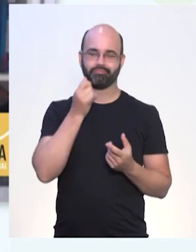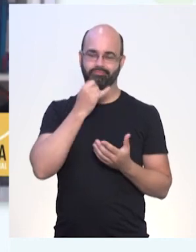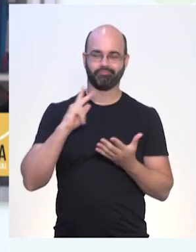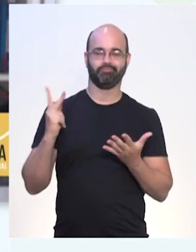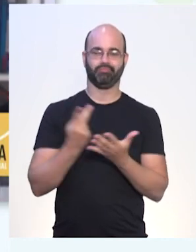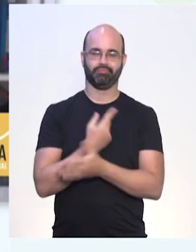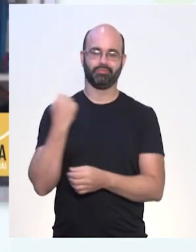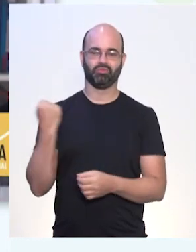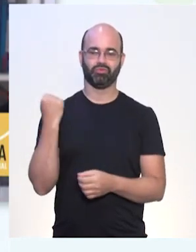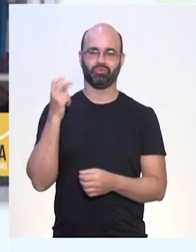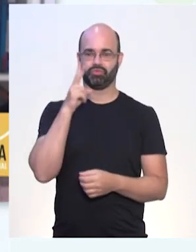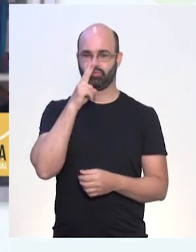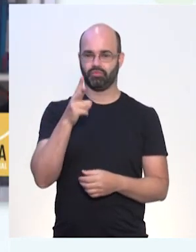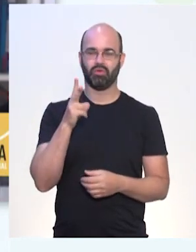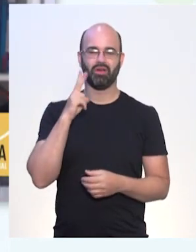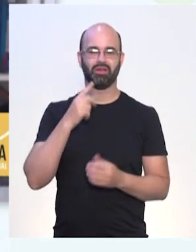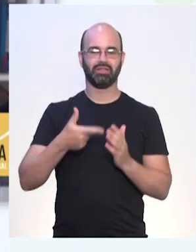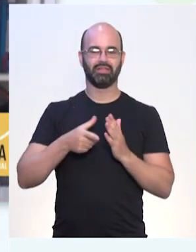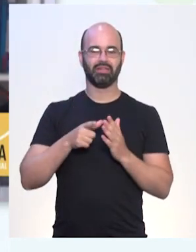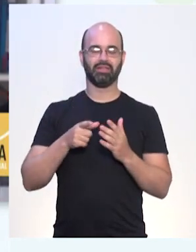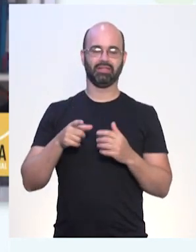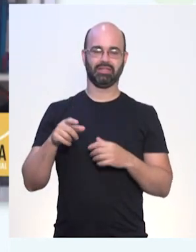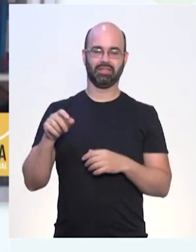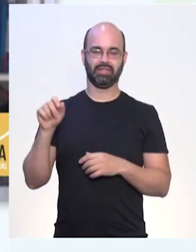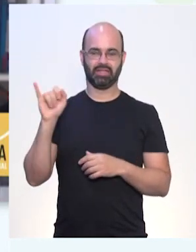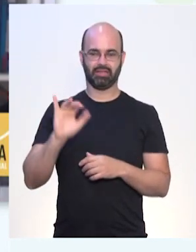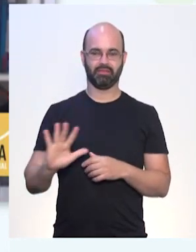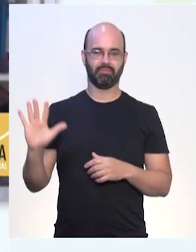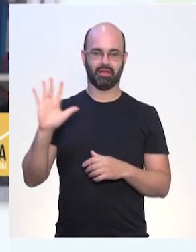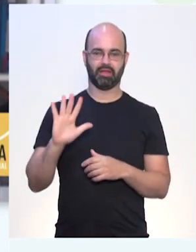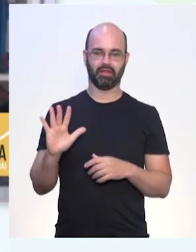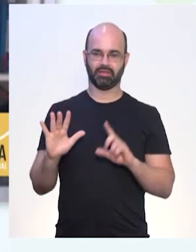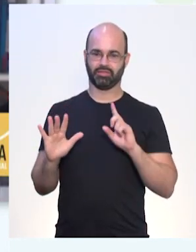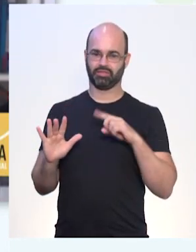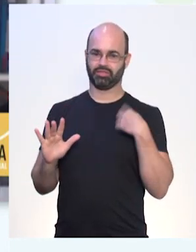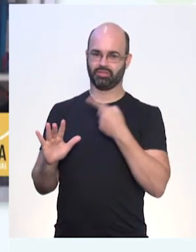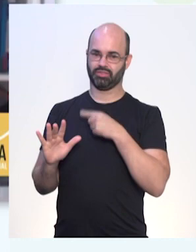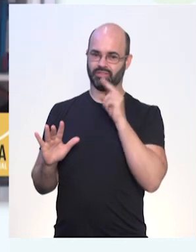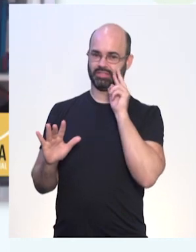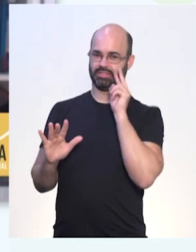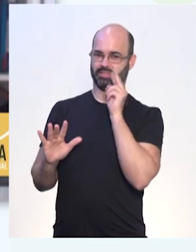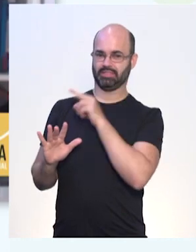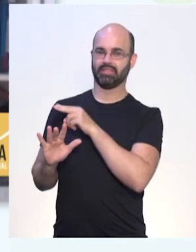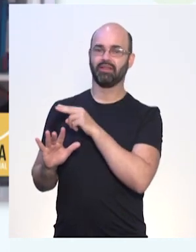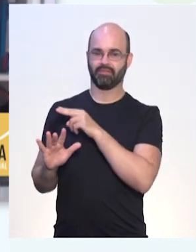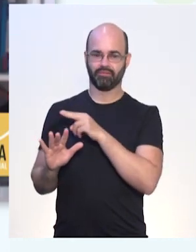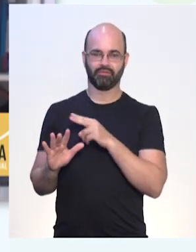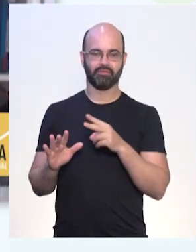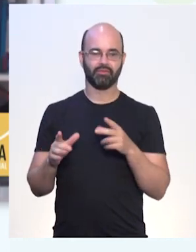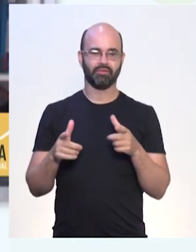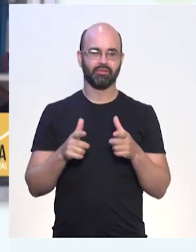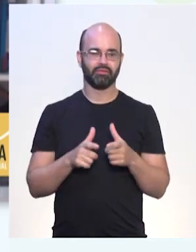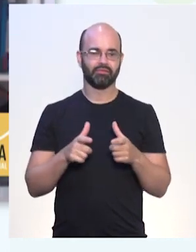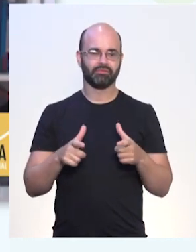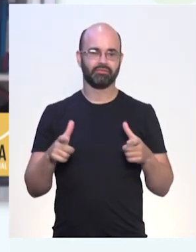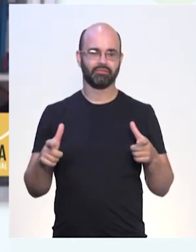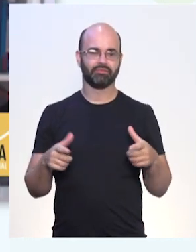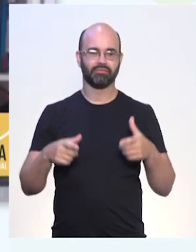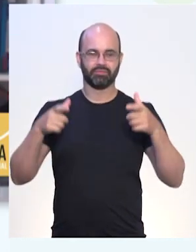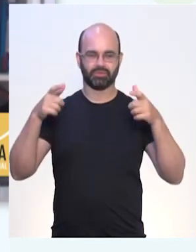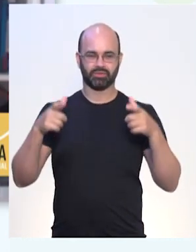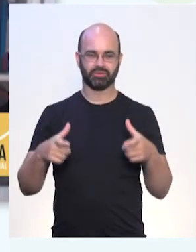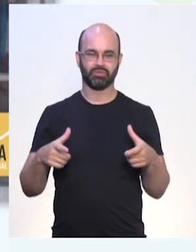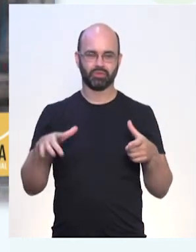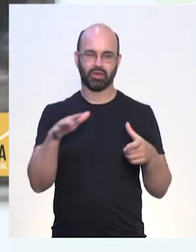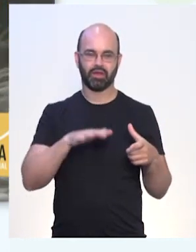dramática nas imagens que a gente vê após a explosão você consegue ver um prédio que na verdade é um enorme e